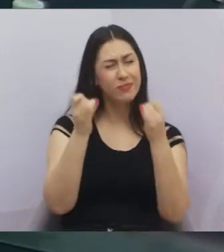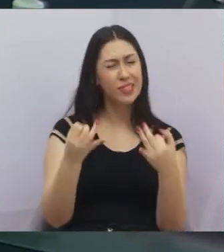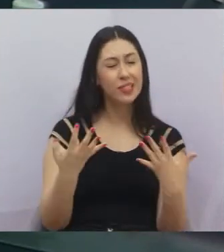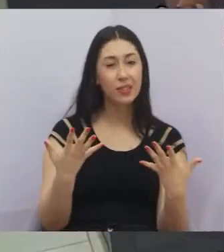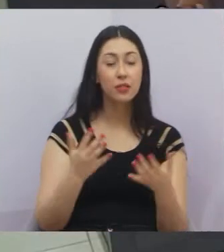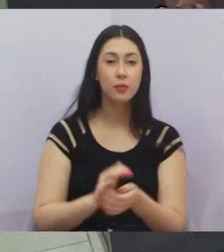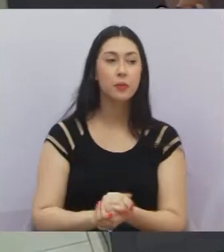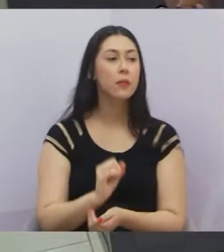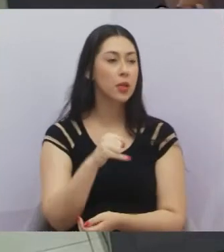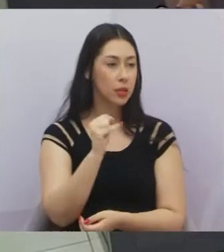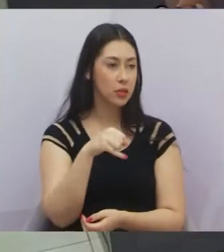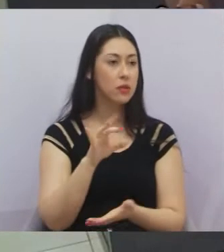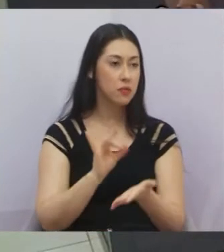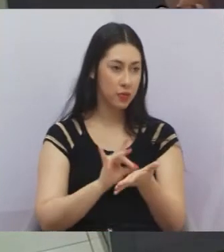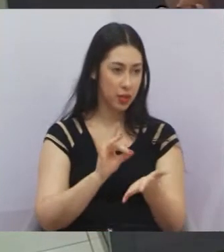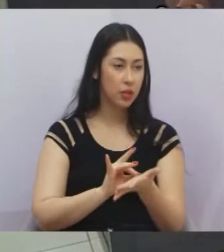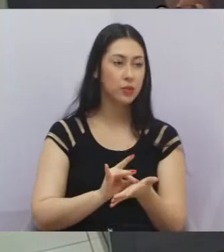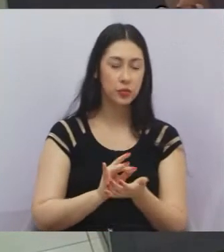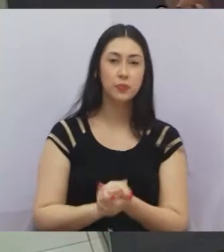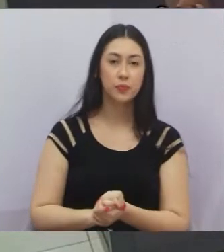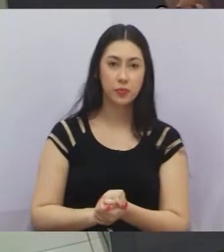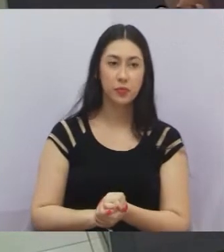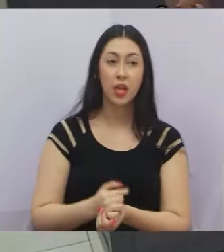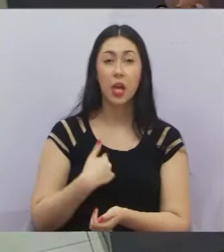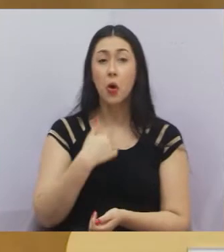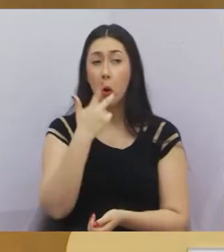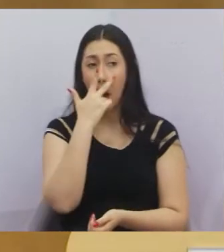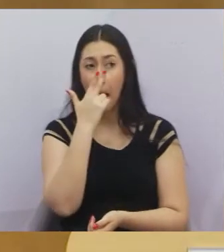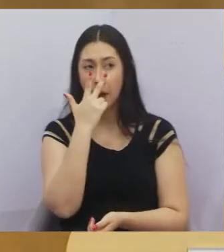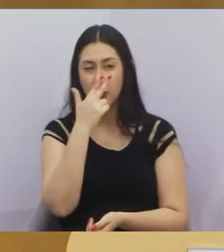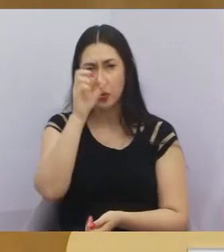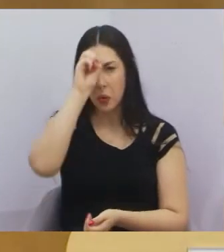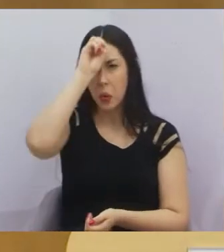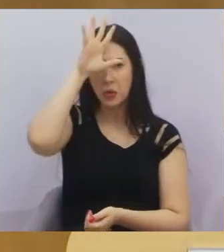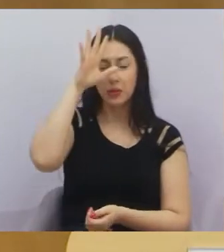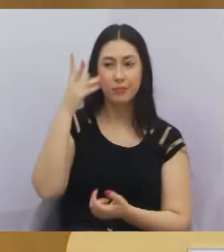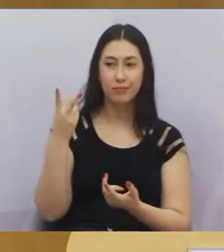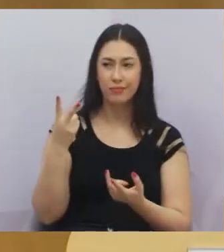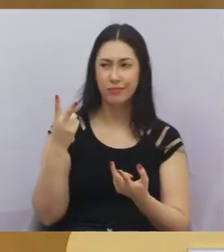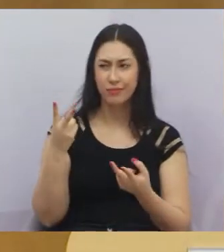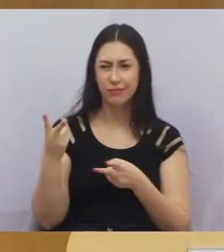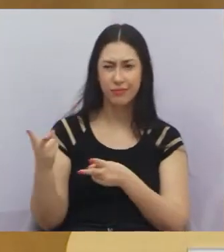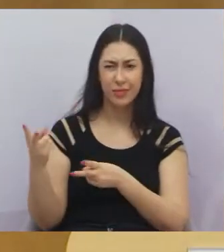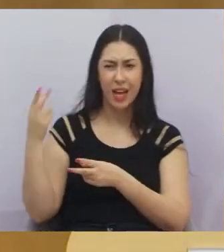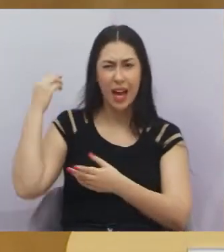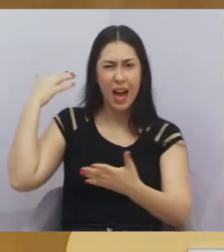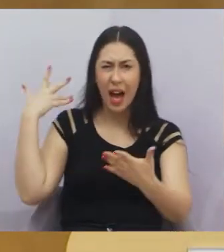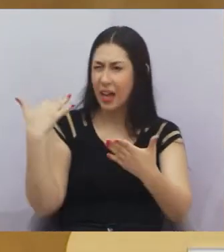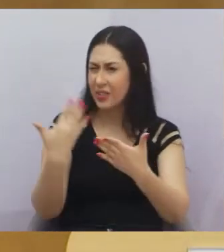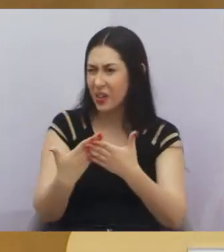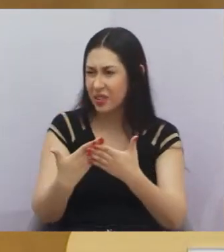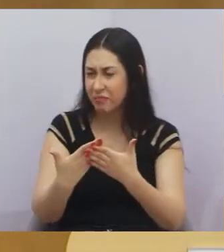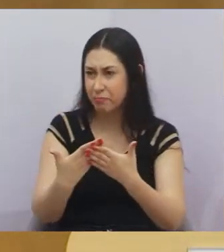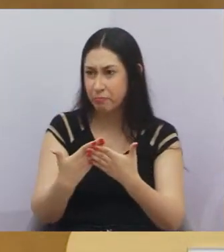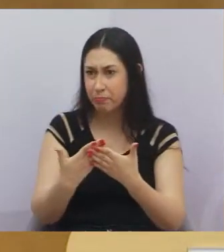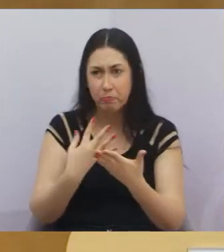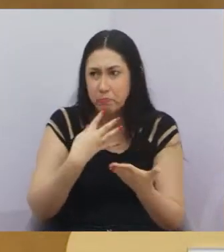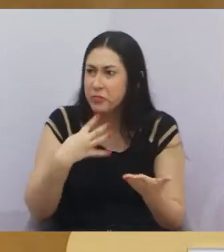presidente. Sim, vereador Flavinho, acho que você está certo. Acho que o vereador Rodrigo, né, ele não acompanhou a história do que aconteceu, mas é